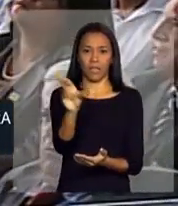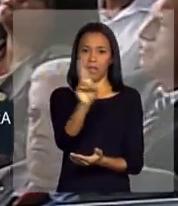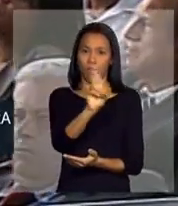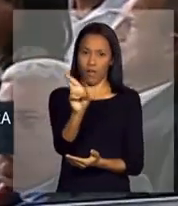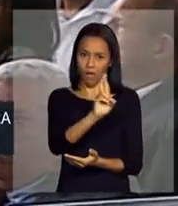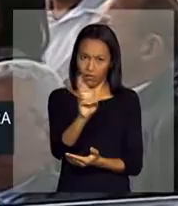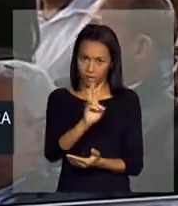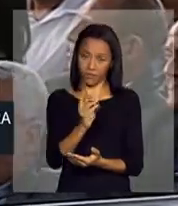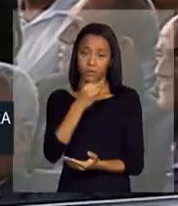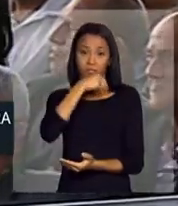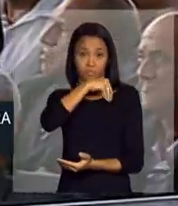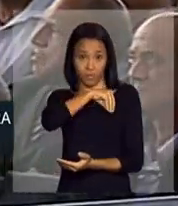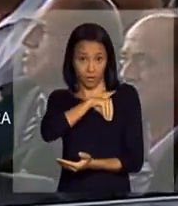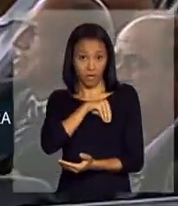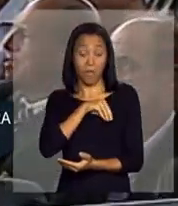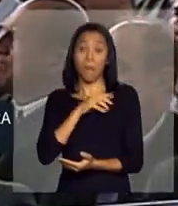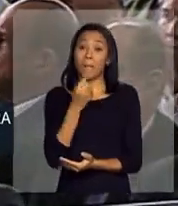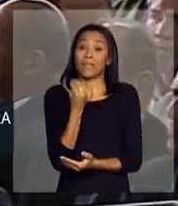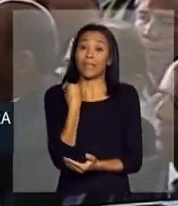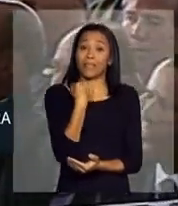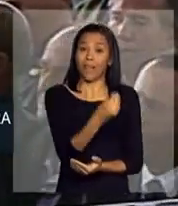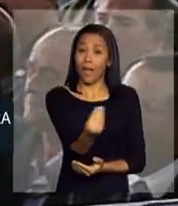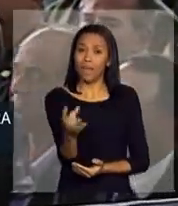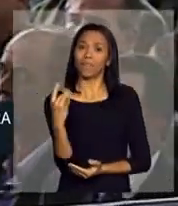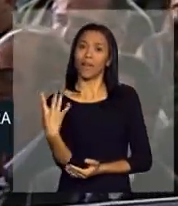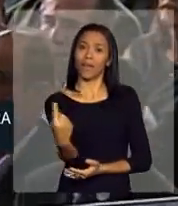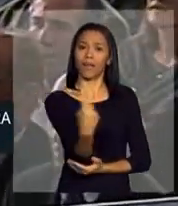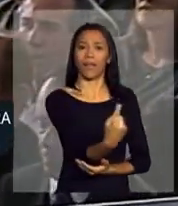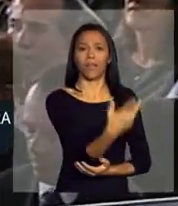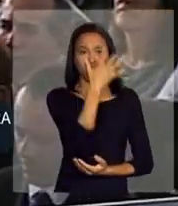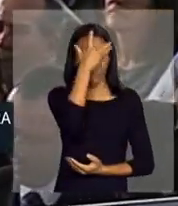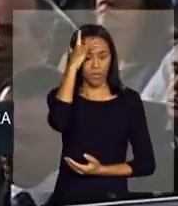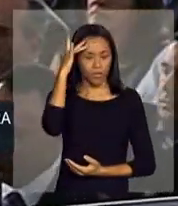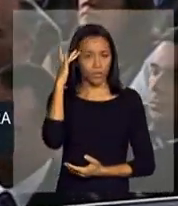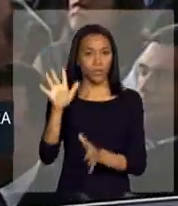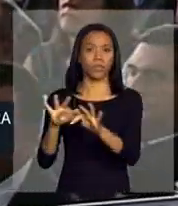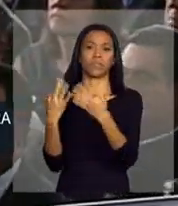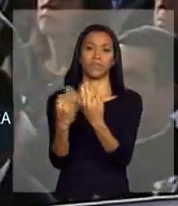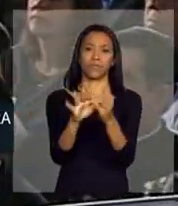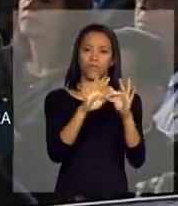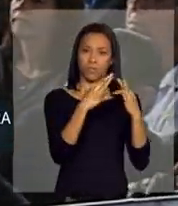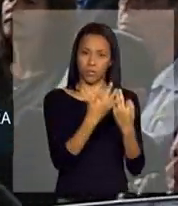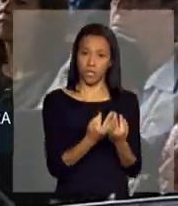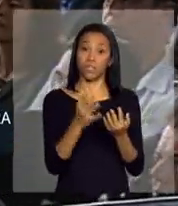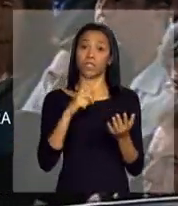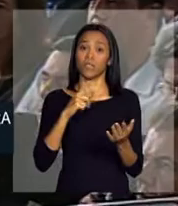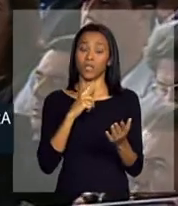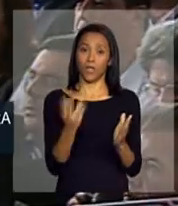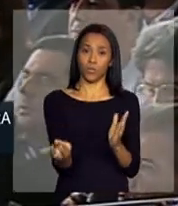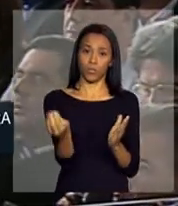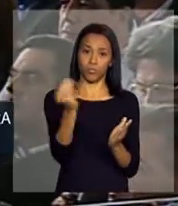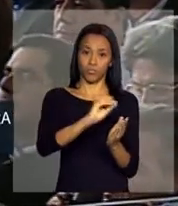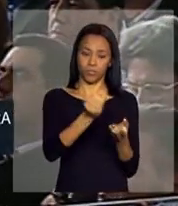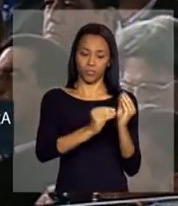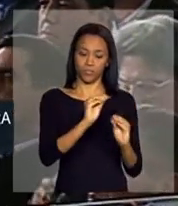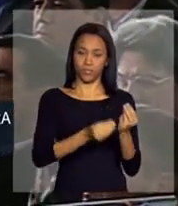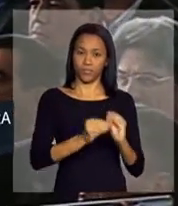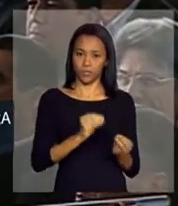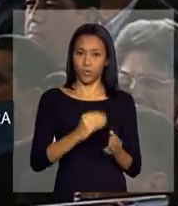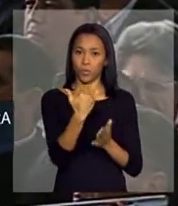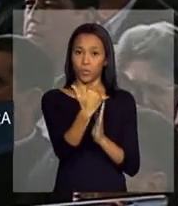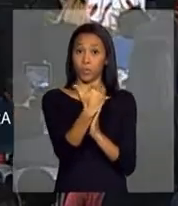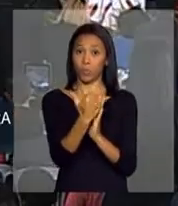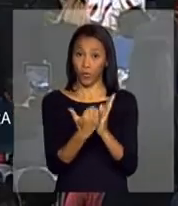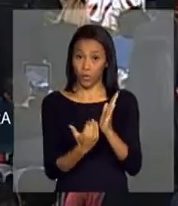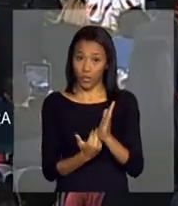de renda mínima para cada uma das pessoas, das famílias cadastradas no Bolsa Família.